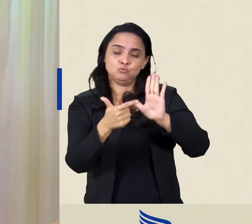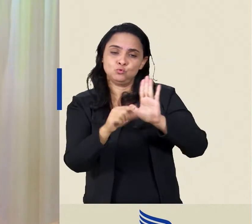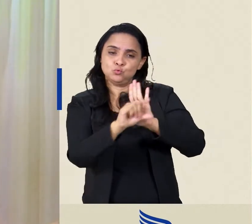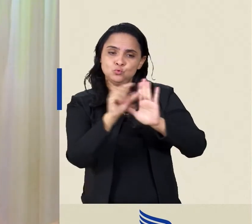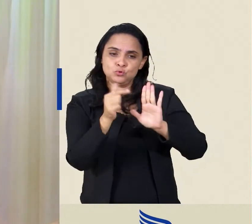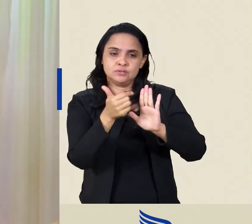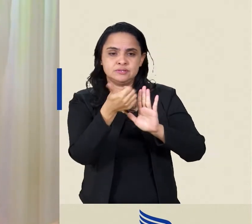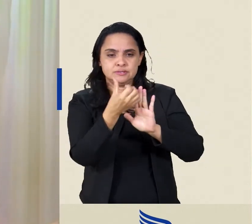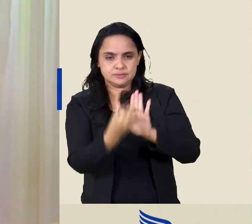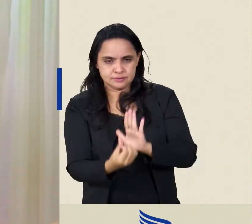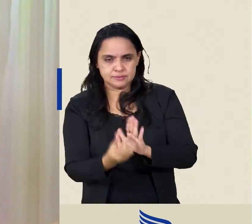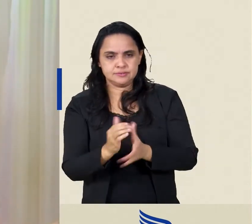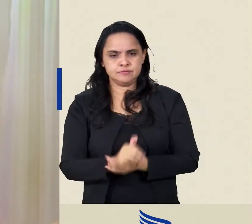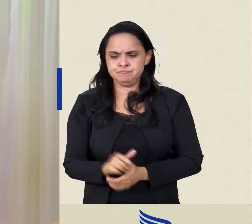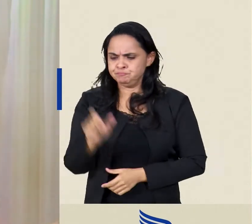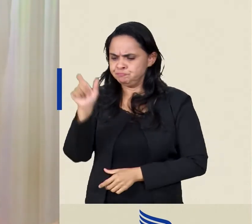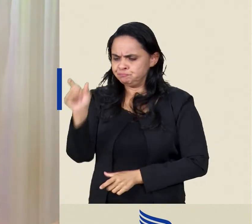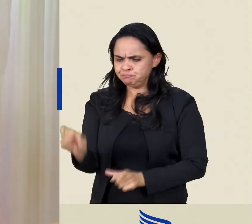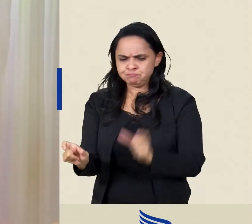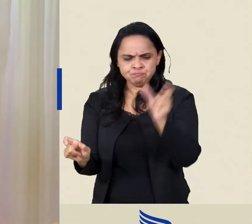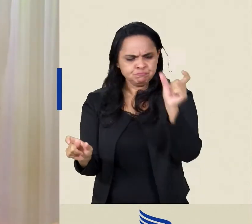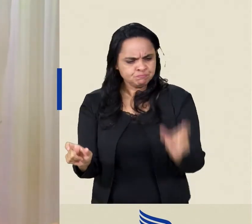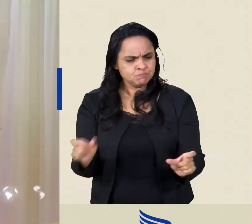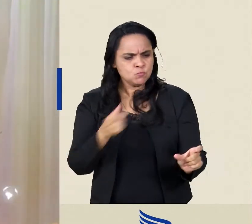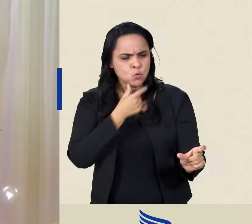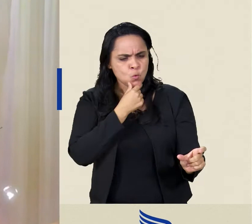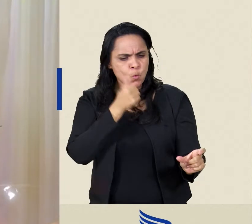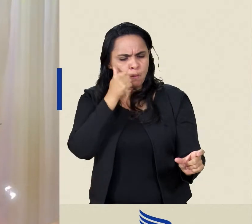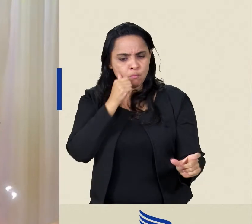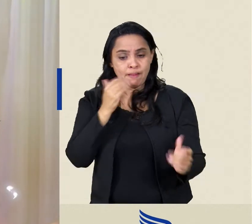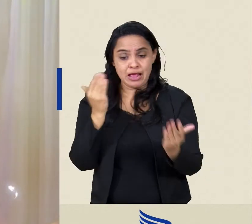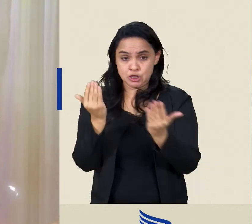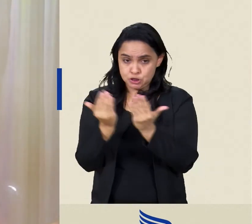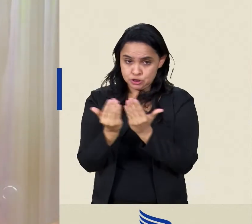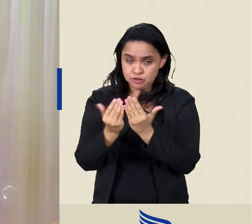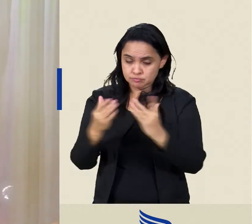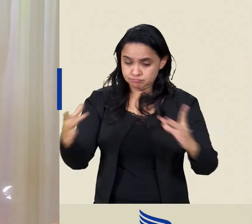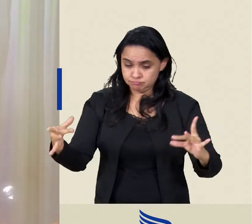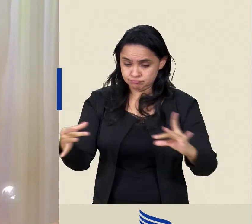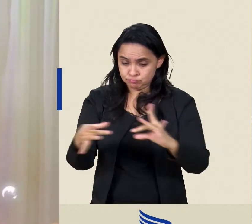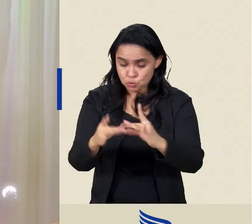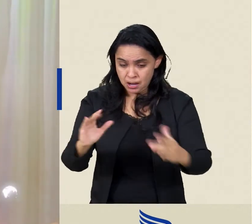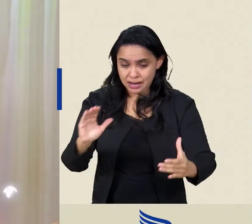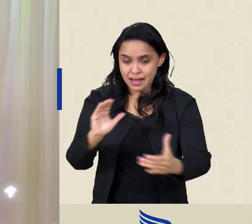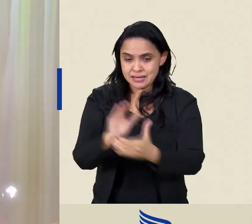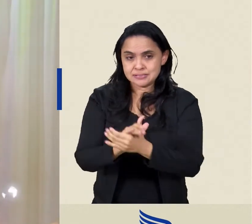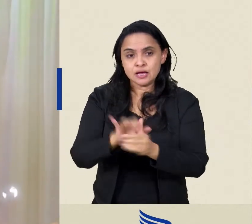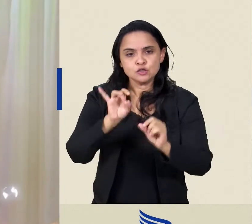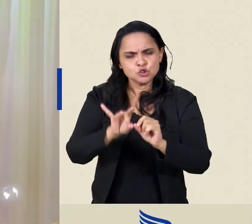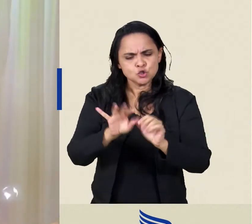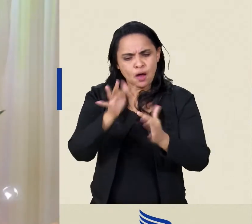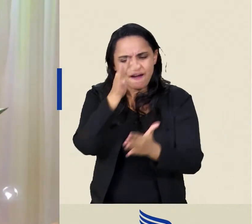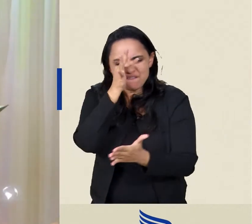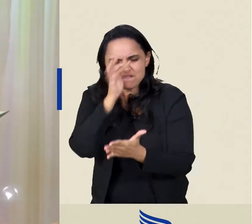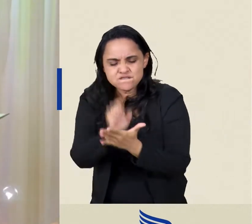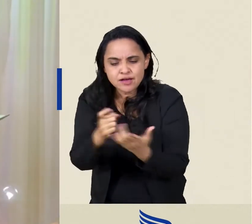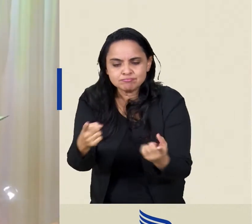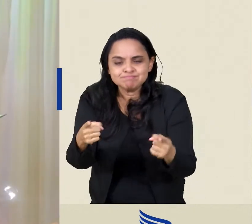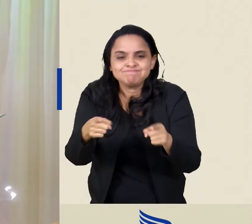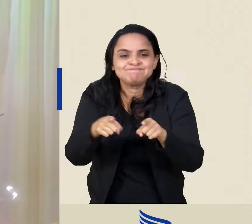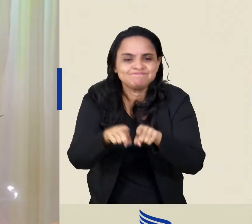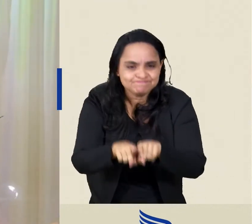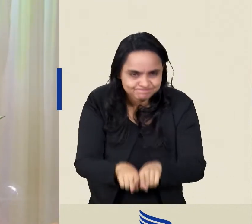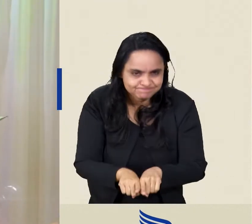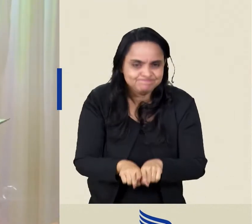unir-se em matrimônio unicamente com o da mesma fé. De acordo com o apóstolo Paulo aos Coríntios, capítulo